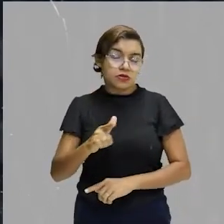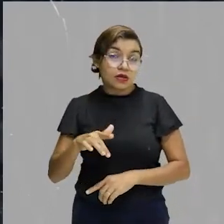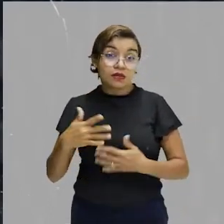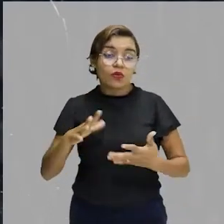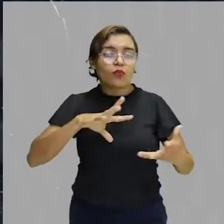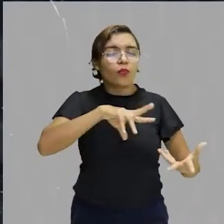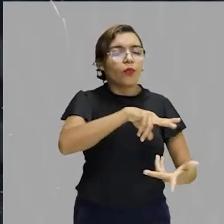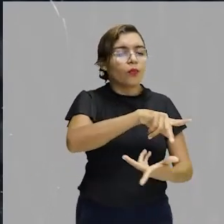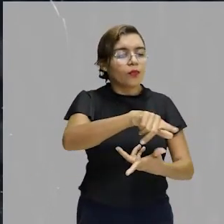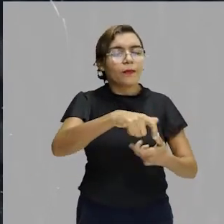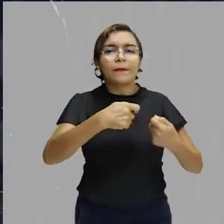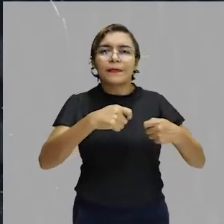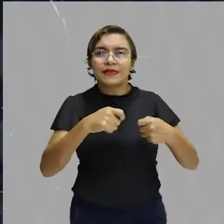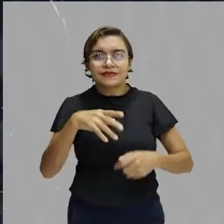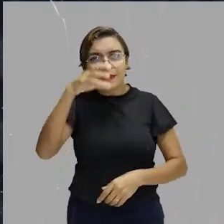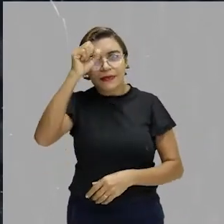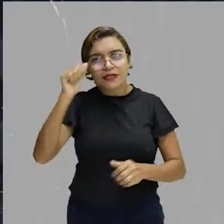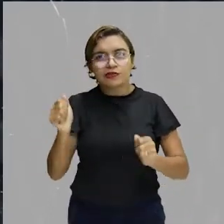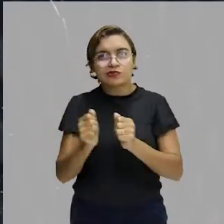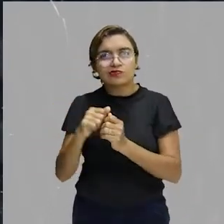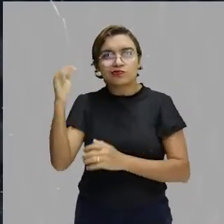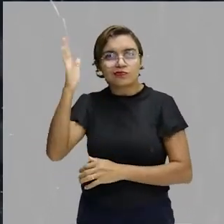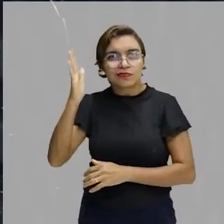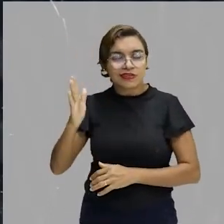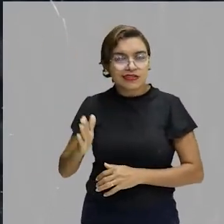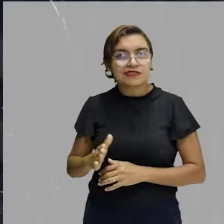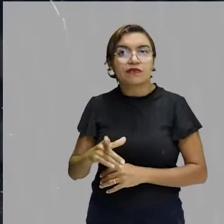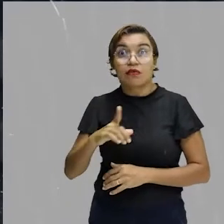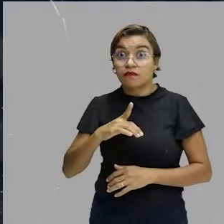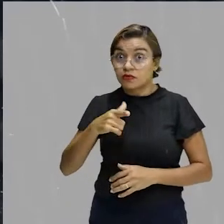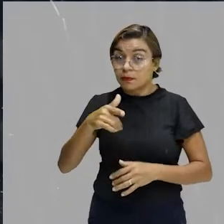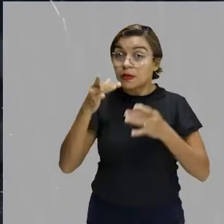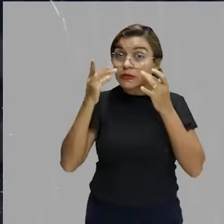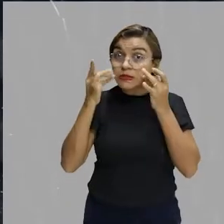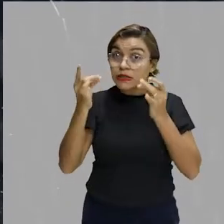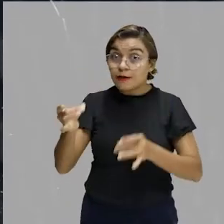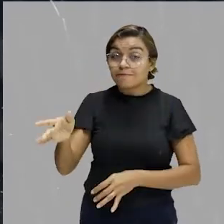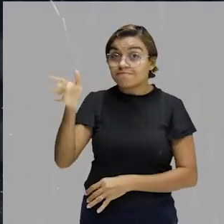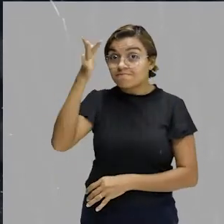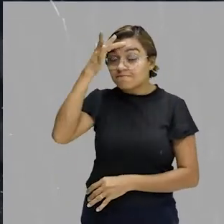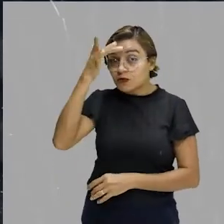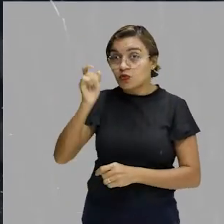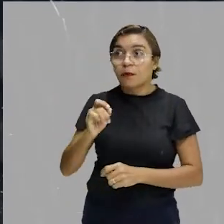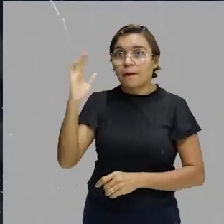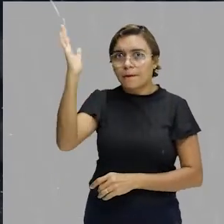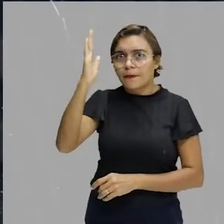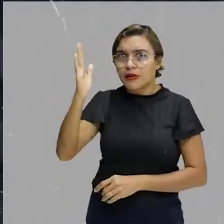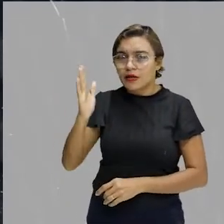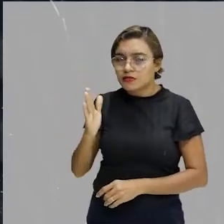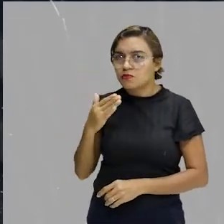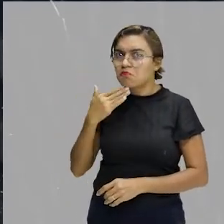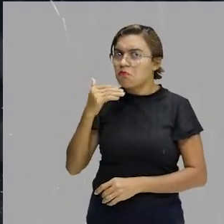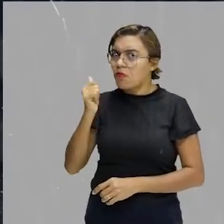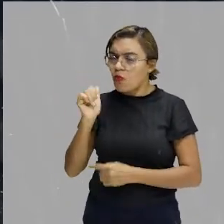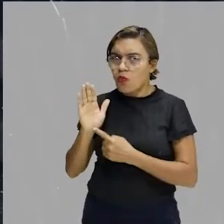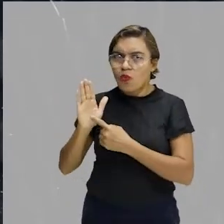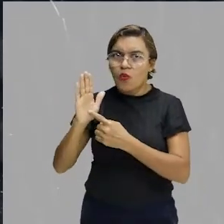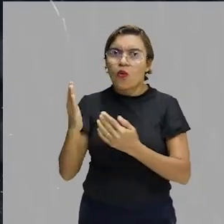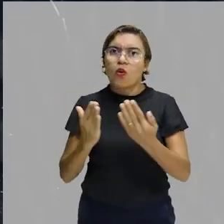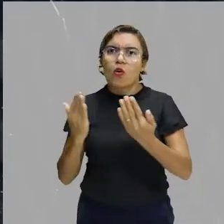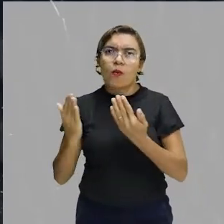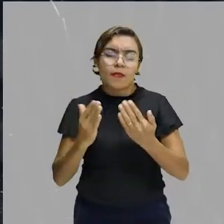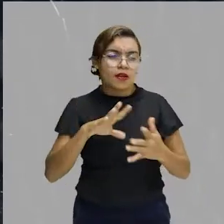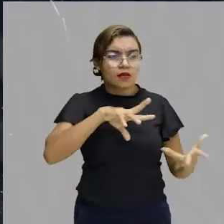tem que aprender com a gente, tá certo? Tu tem que ter isso muito em mente, que o Brasil ele tem um grande destaque em relação ao mundo